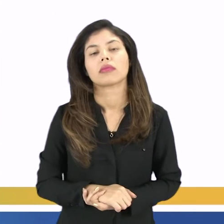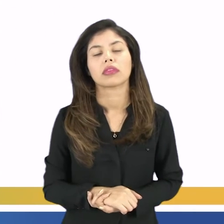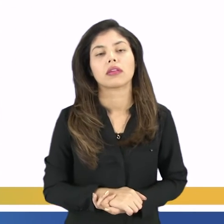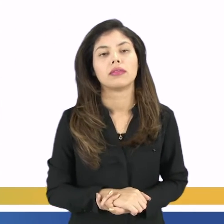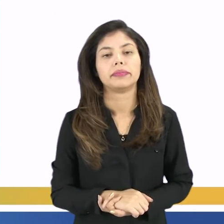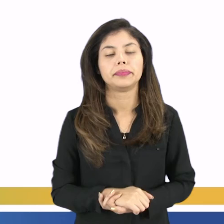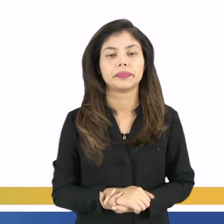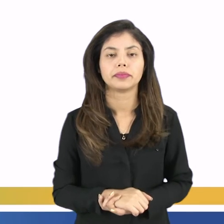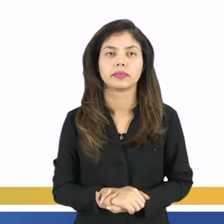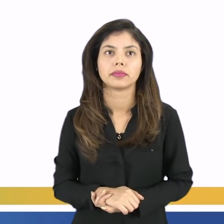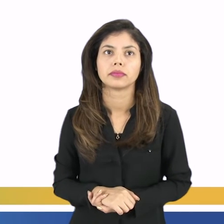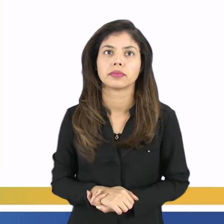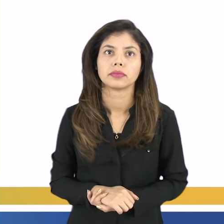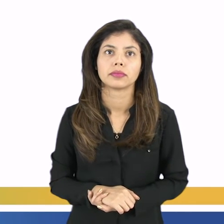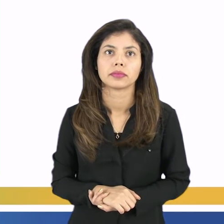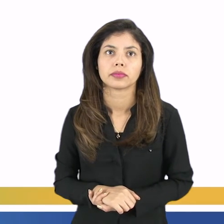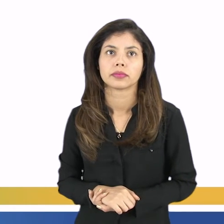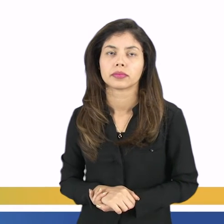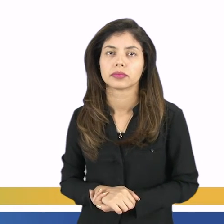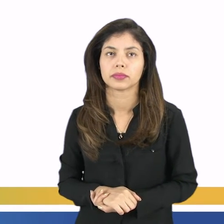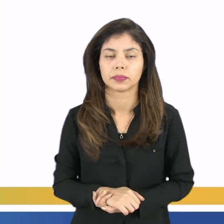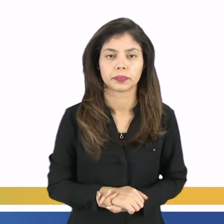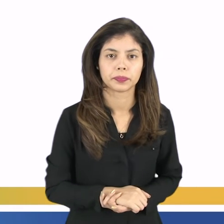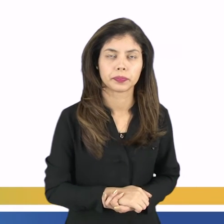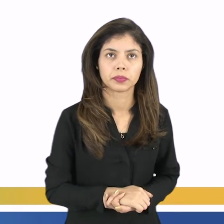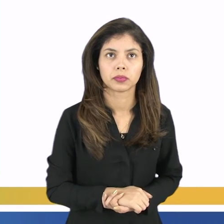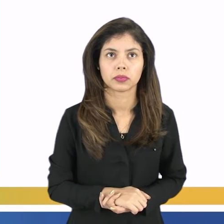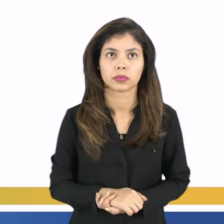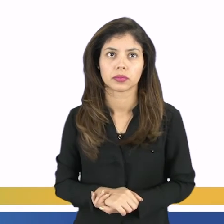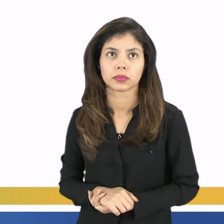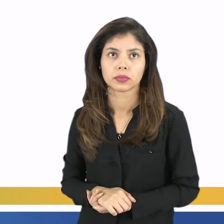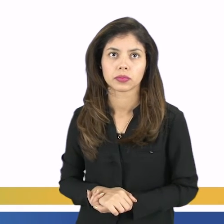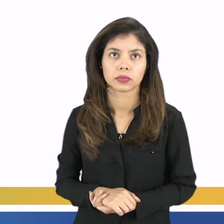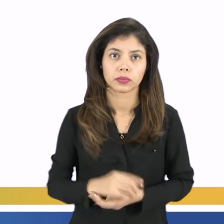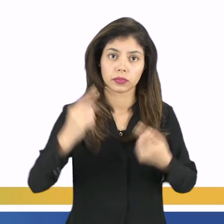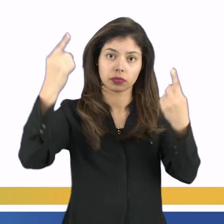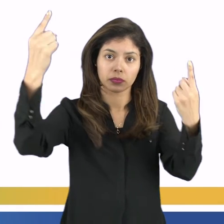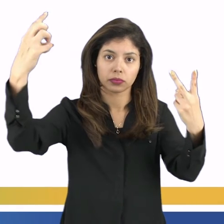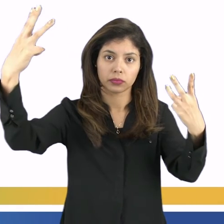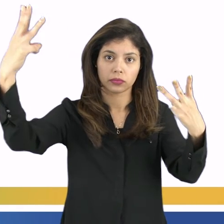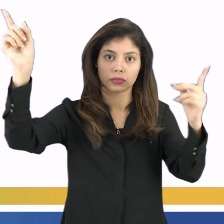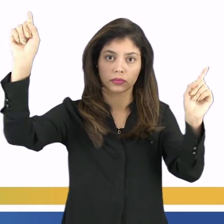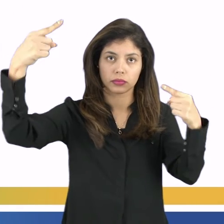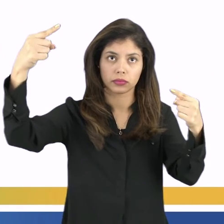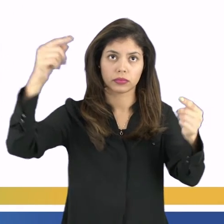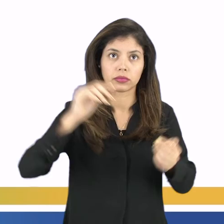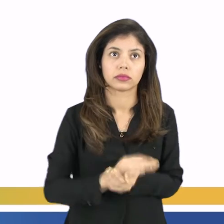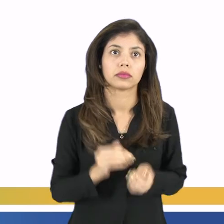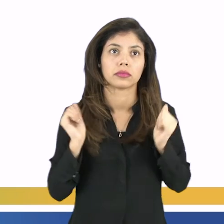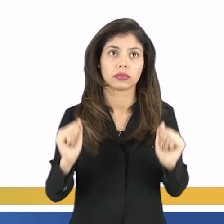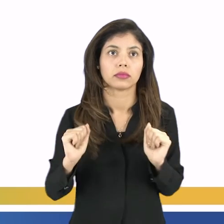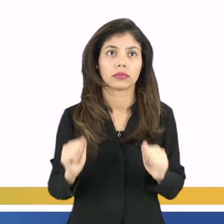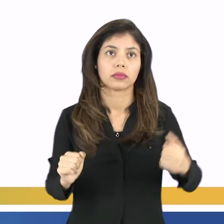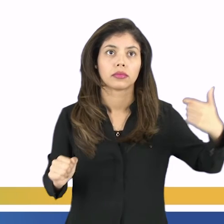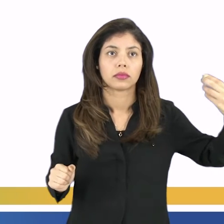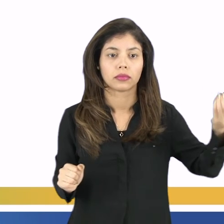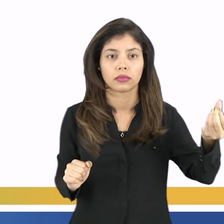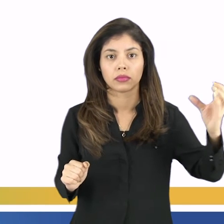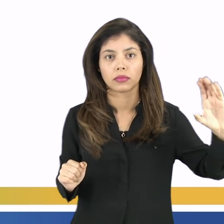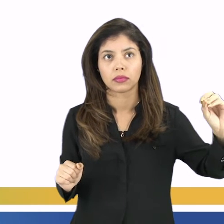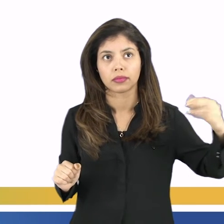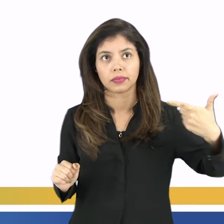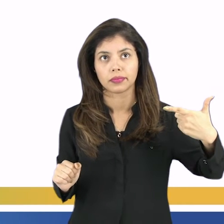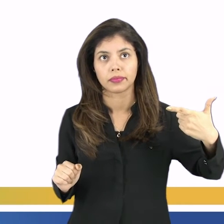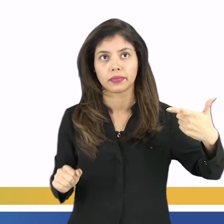reagente na segunda equação, água no produto na primeira equação. 3 e 3, podemos cortar. Podemos cortar também